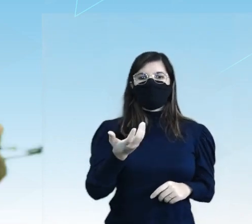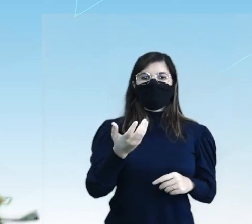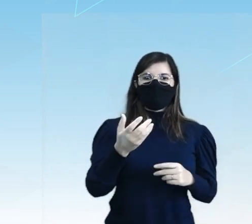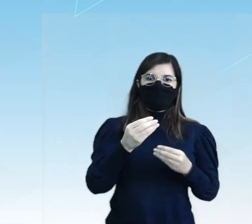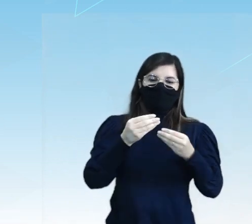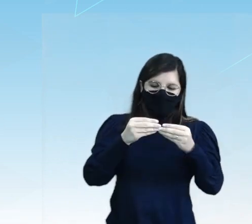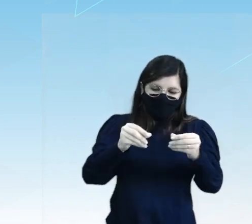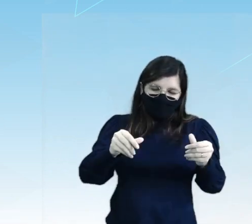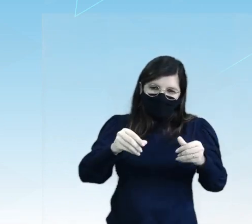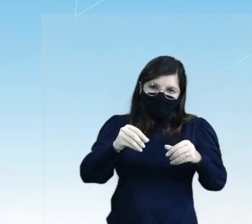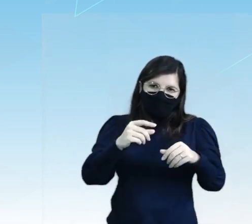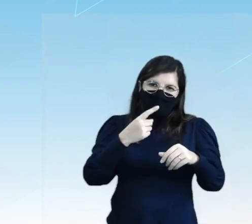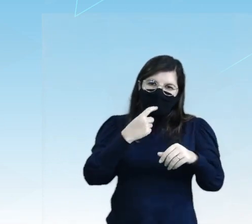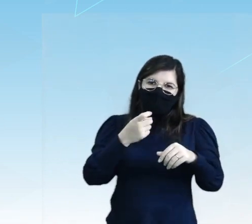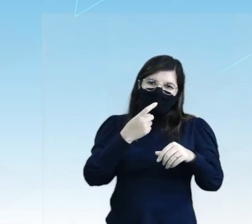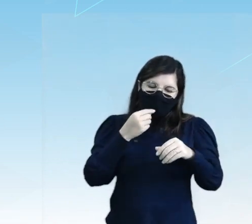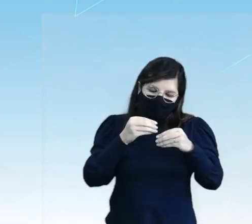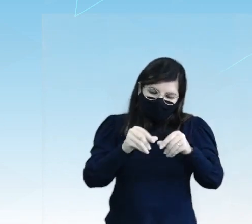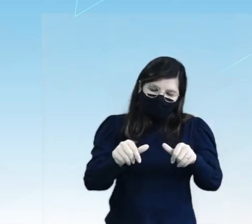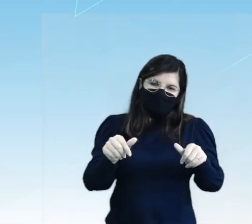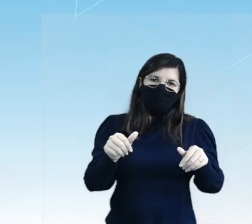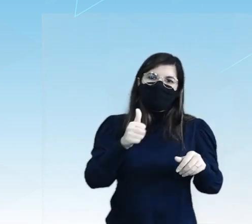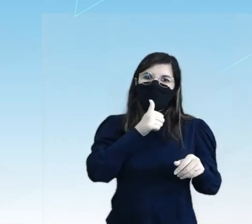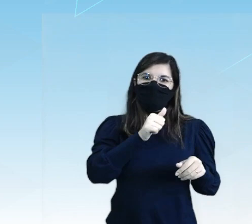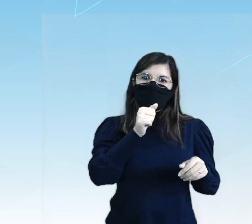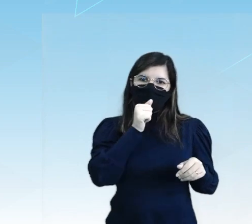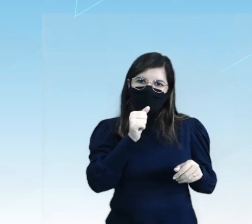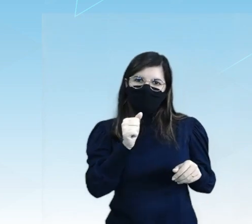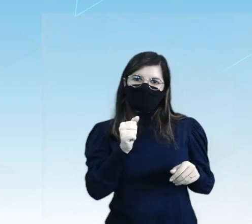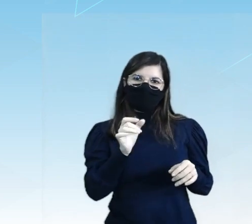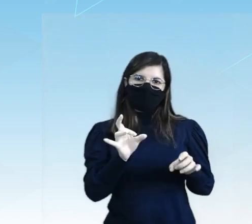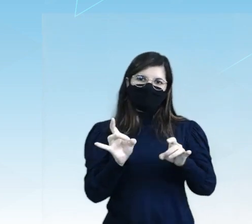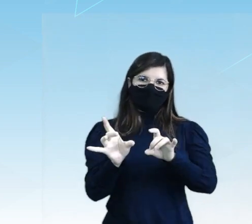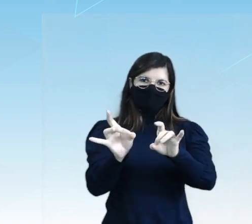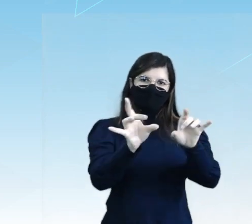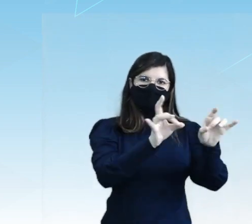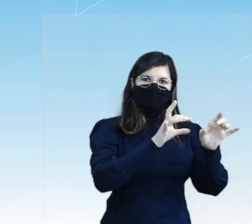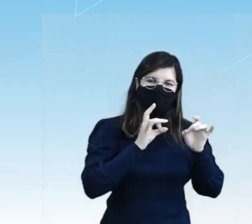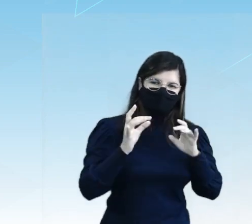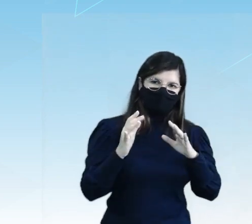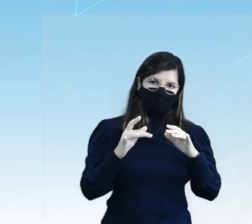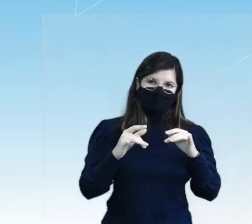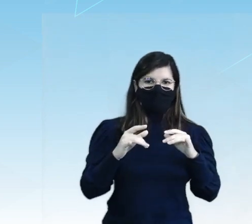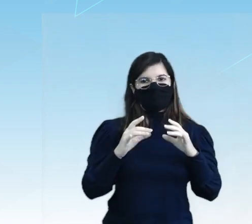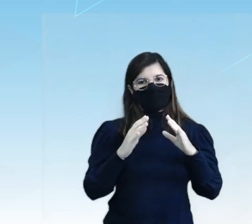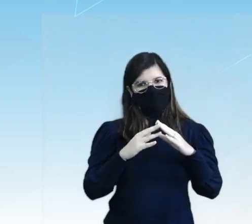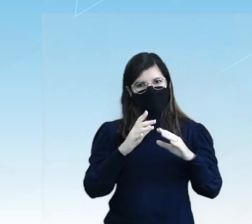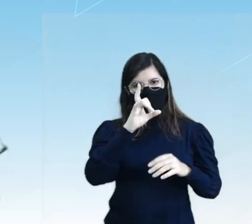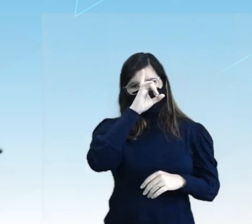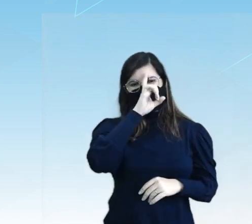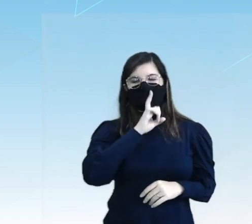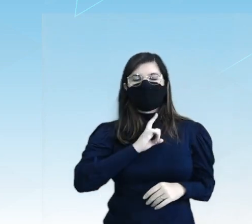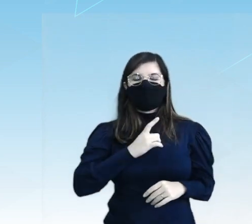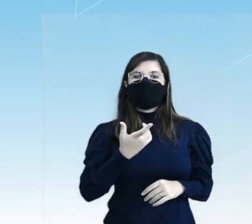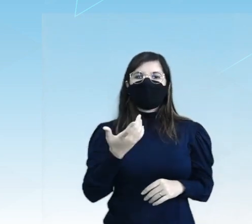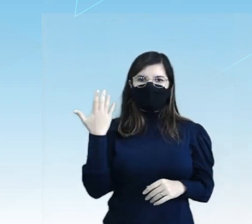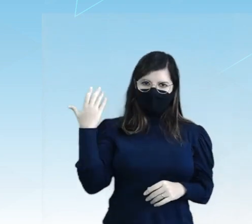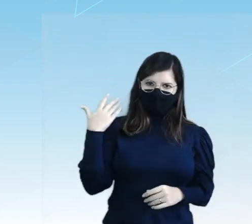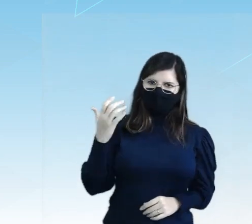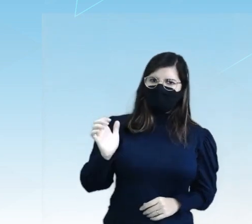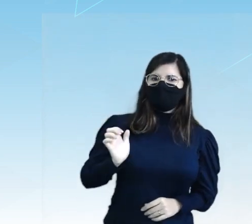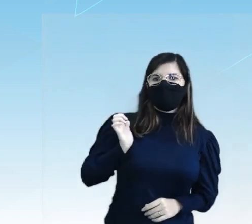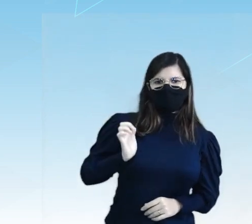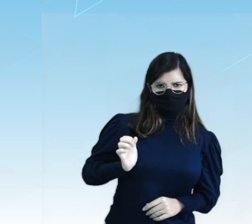comum Alô minha mãe minha mãe que tá lá no mercado de Casa Amarela vendendo isso tudo isso e aí mas Naquele tempo era